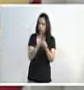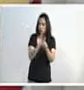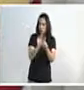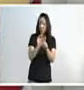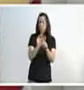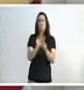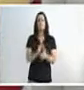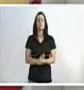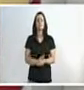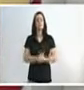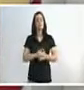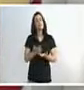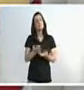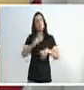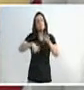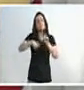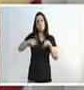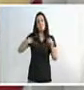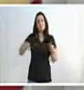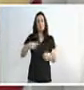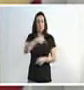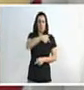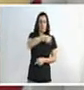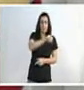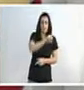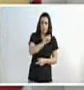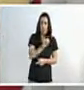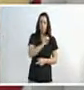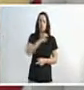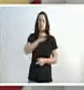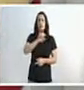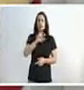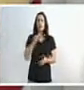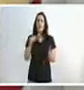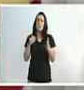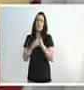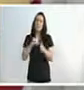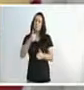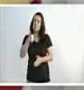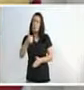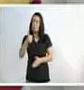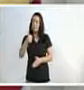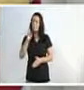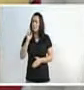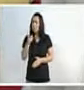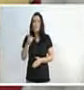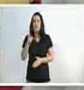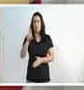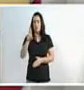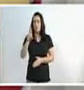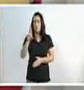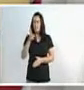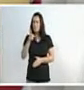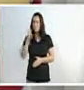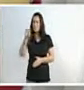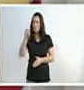representação, que varia, que vai de 700, 800 até 1.000 e poucos reais. 1.500 reais deve